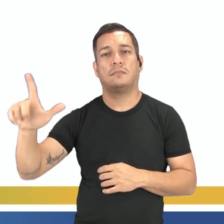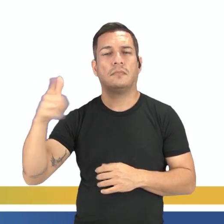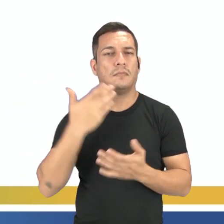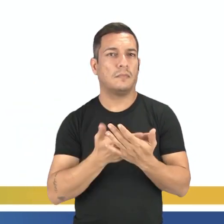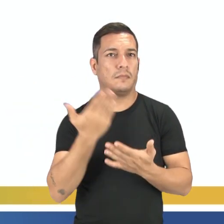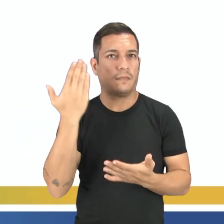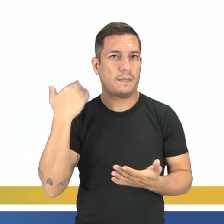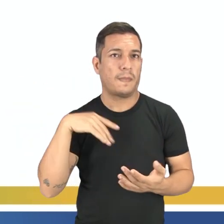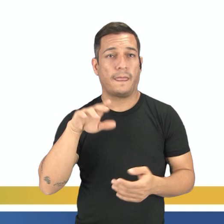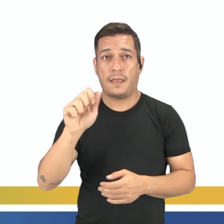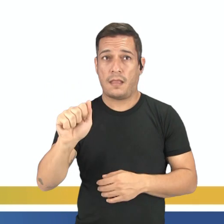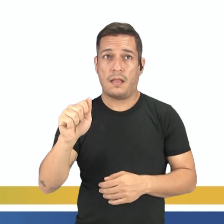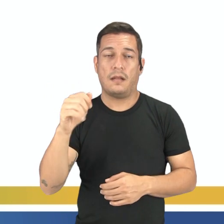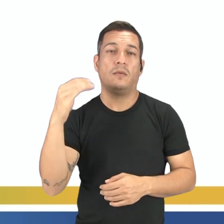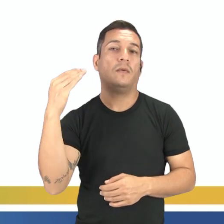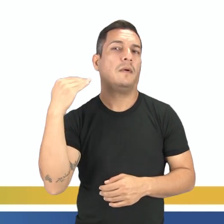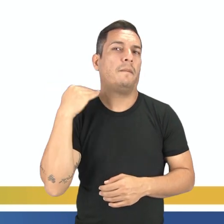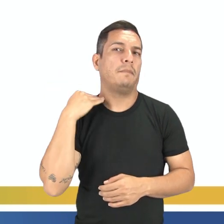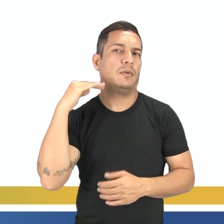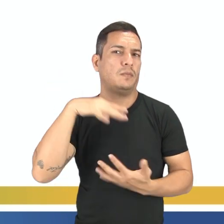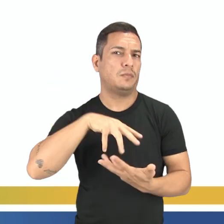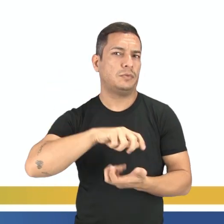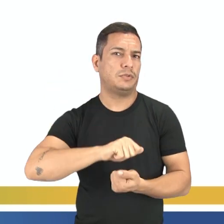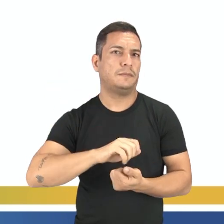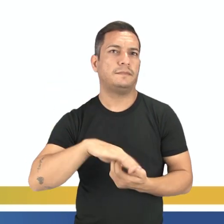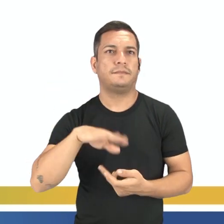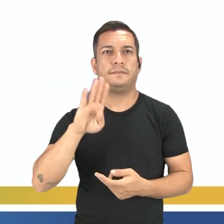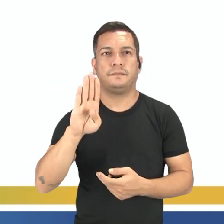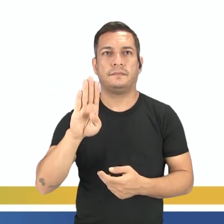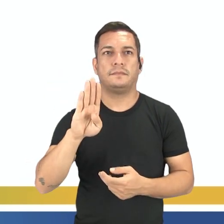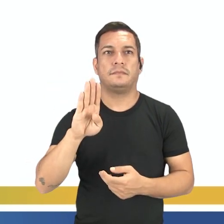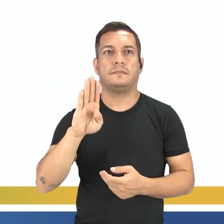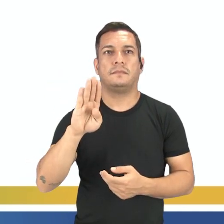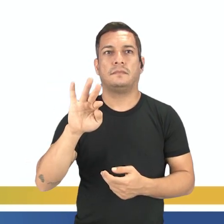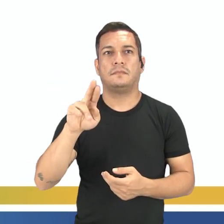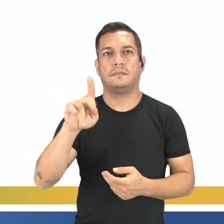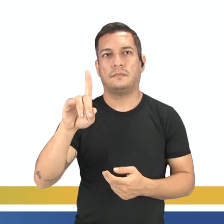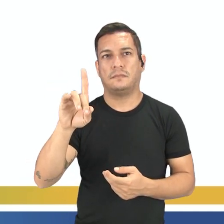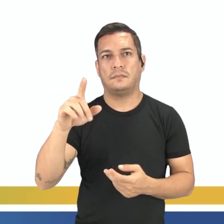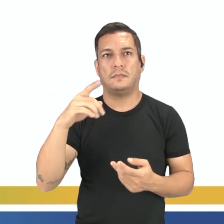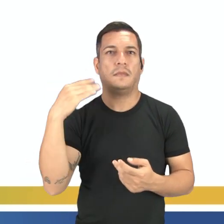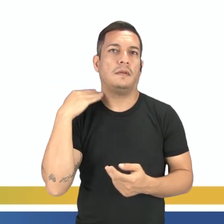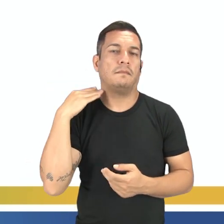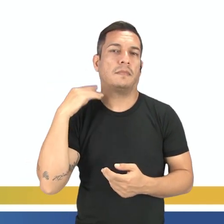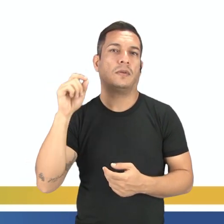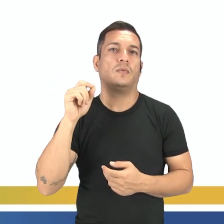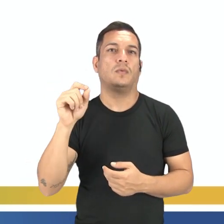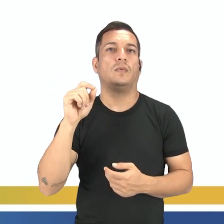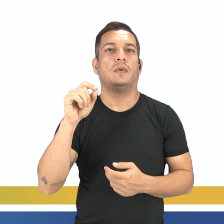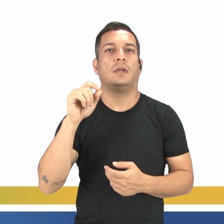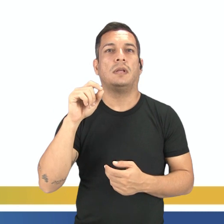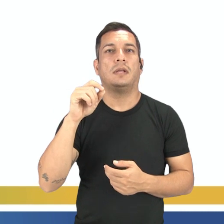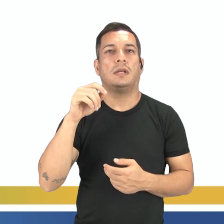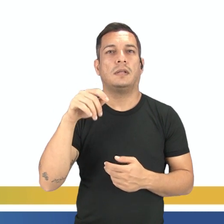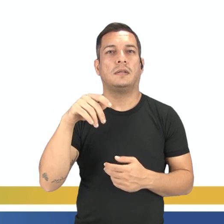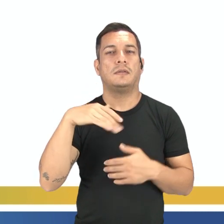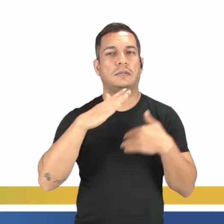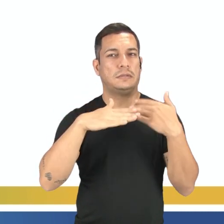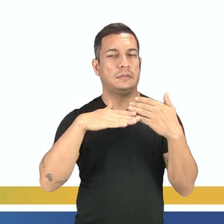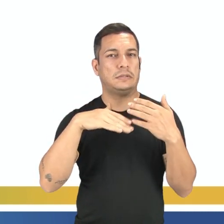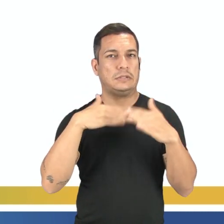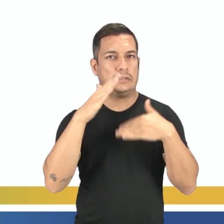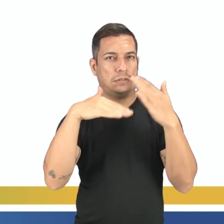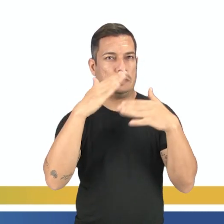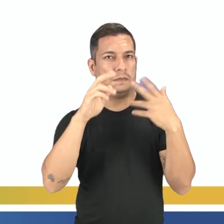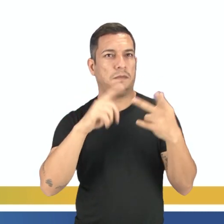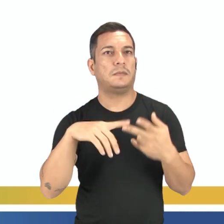anteriores. Letra A seria o Banco Mundial. Letra B, BID, Banco Interamericano de Desenvolvimento.